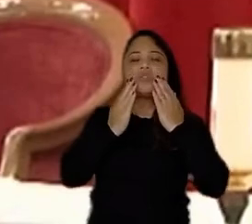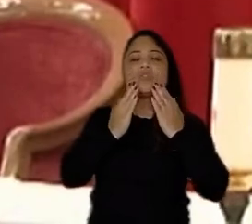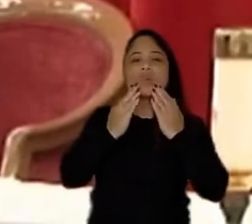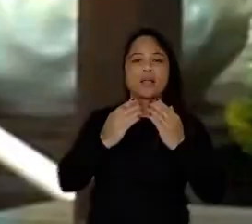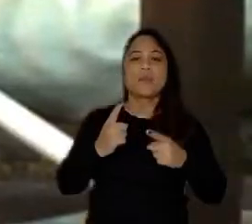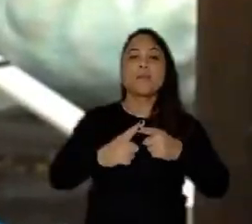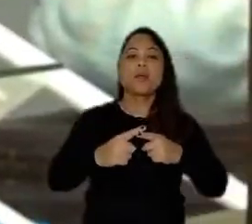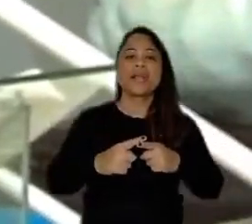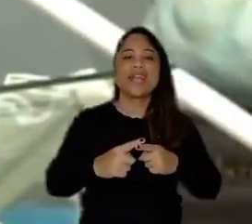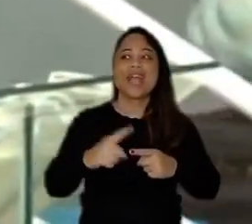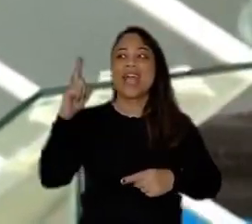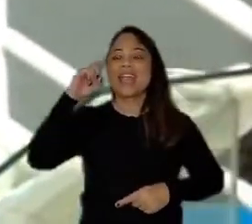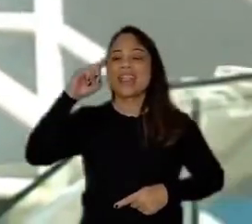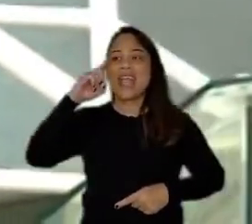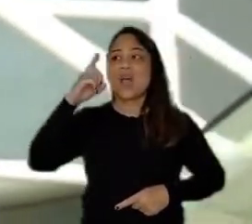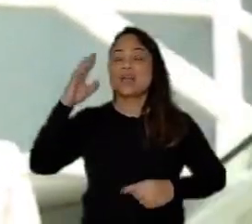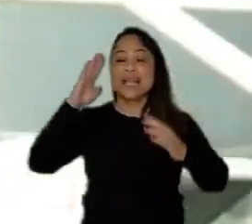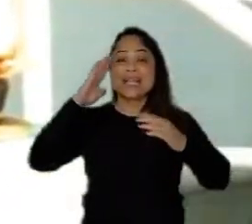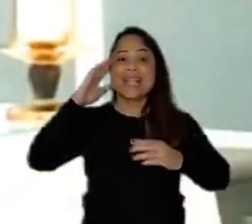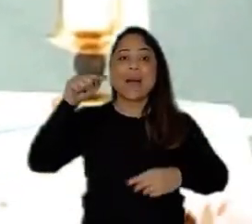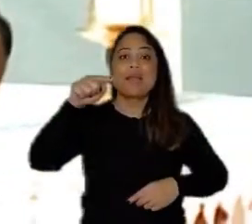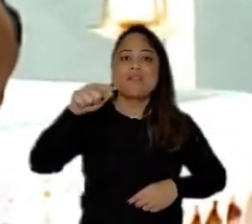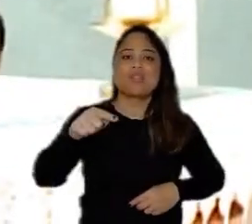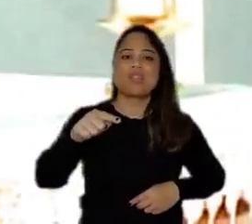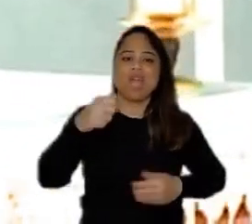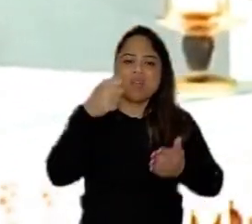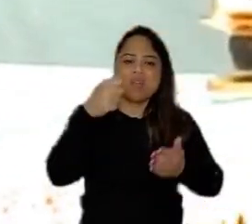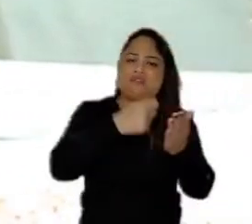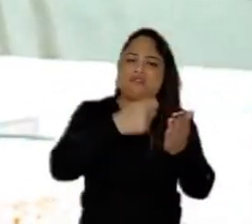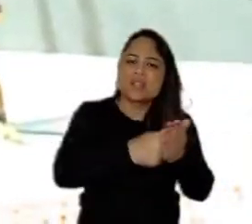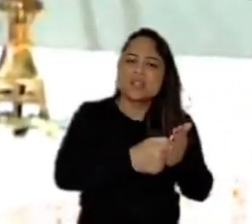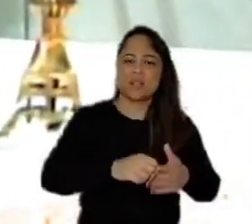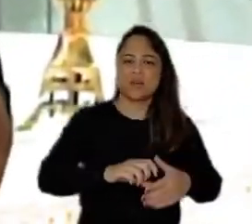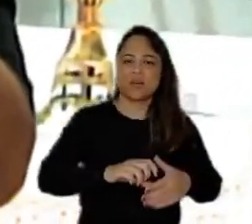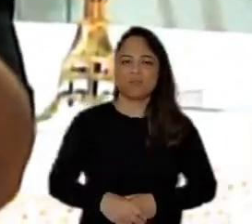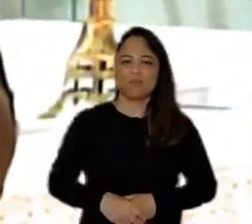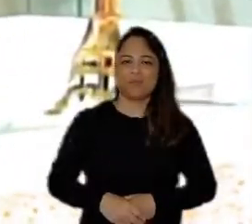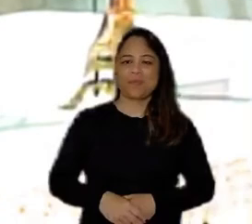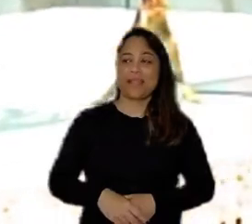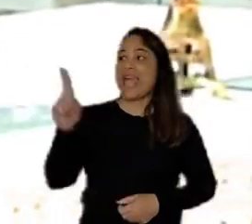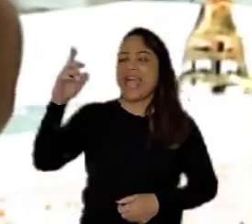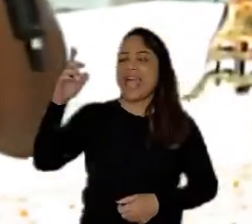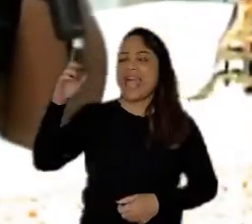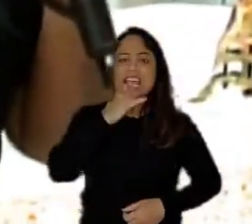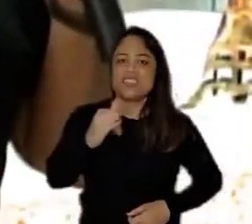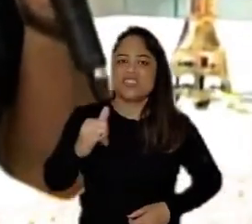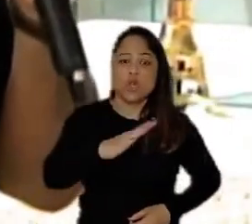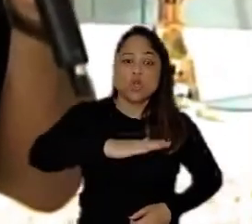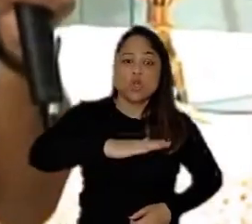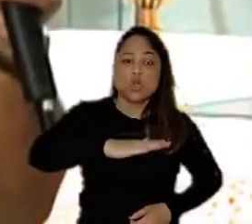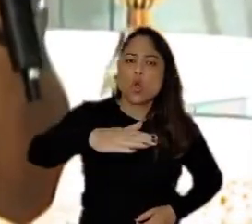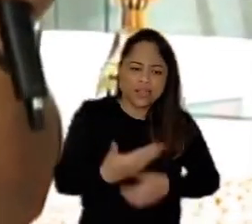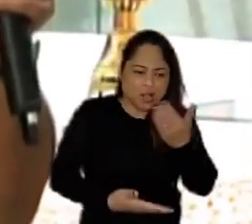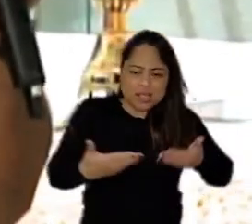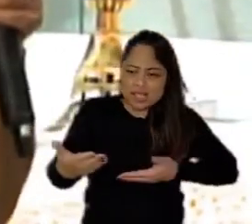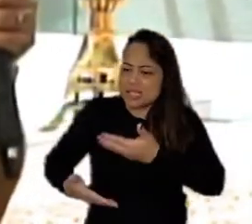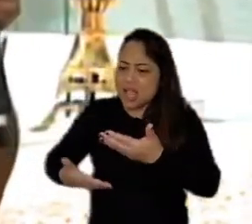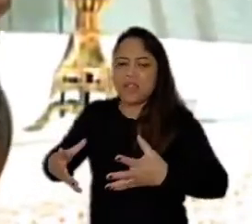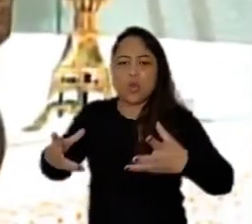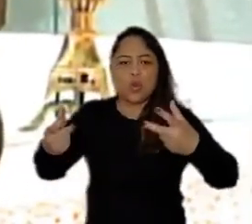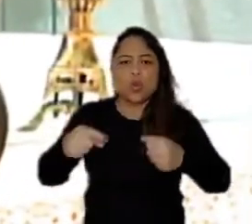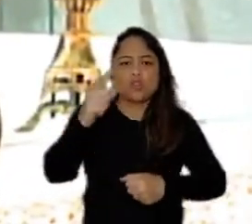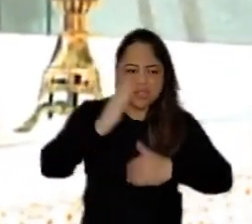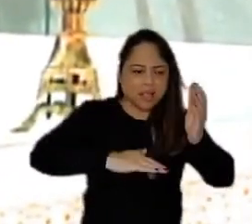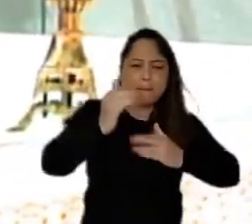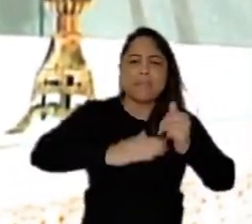Depois o Senhor diz que nenhum copo d'água dado ao menor dos pequeninos será esquecido. Se o Senhor leva em consideração um copo